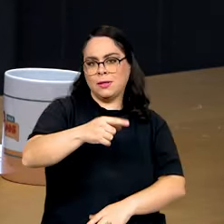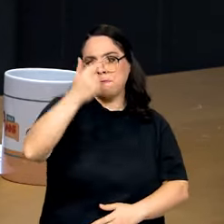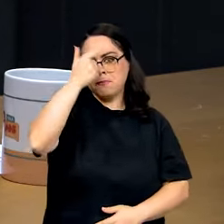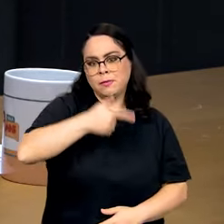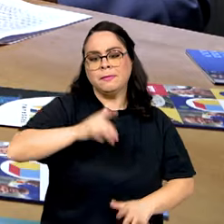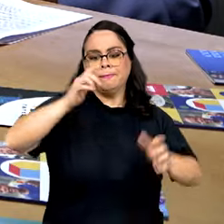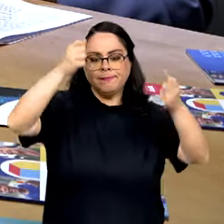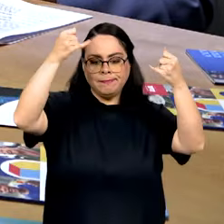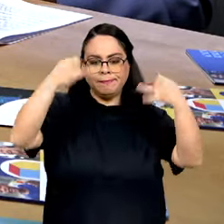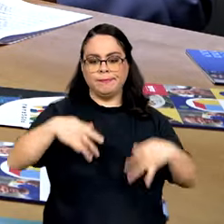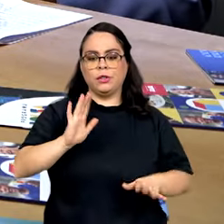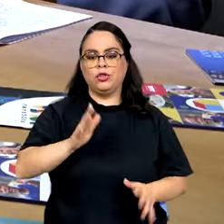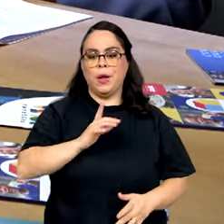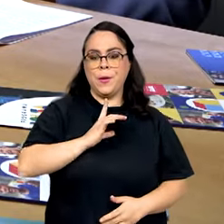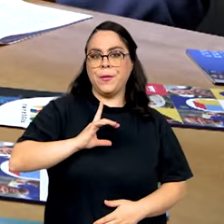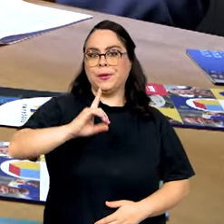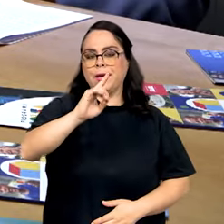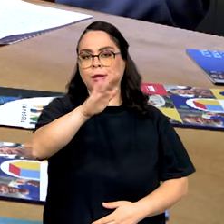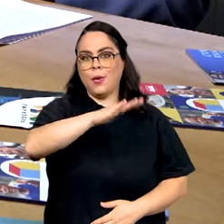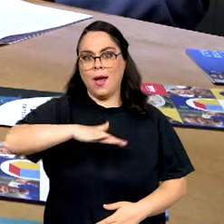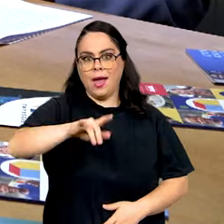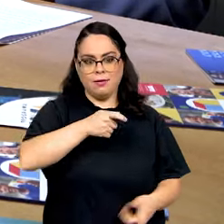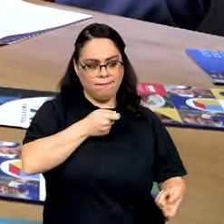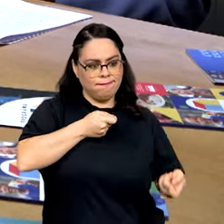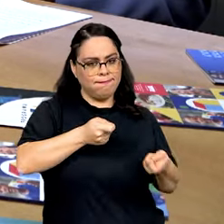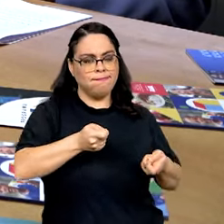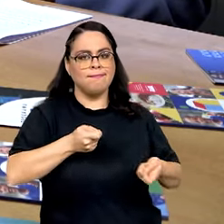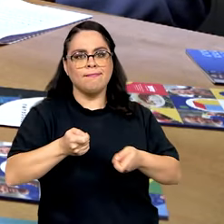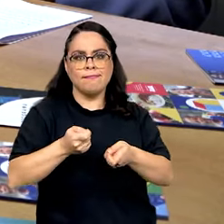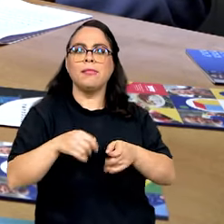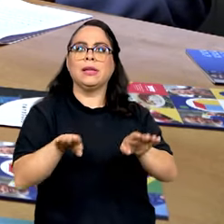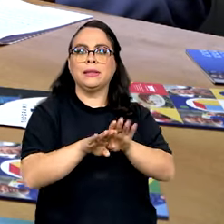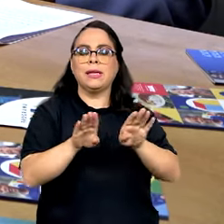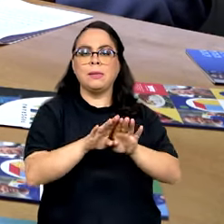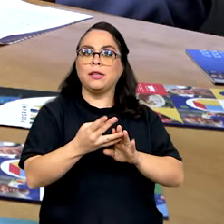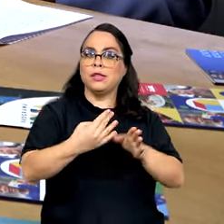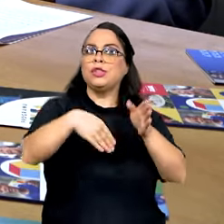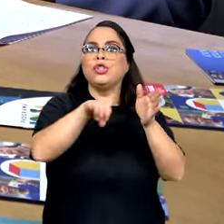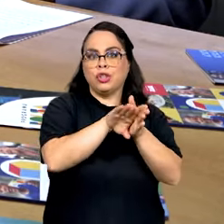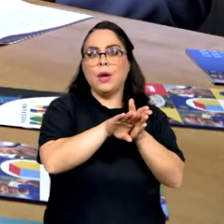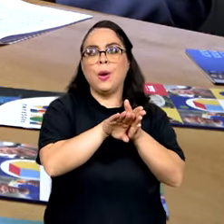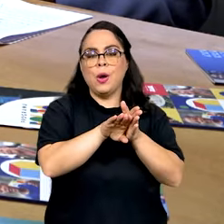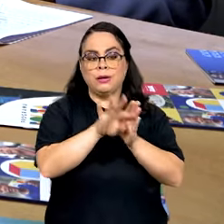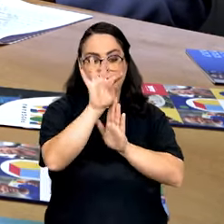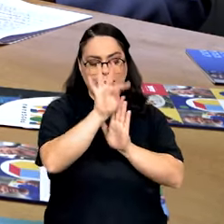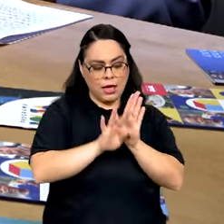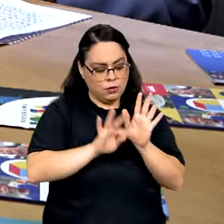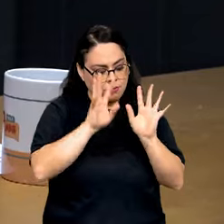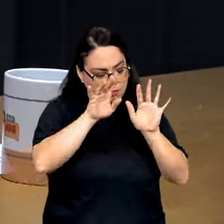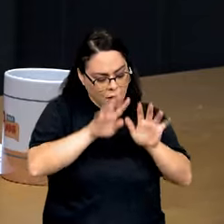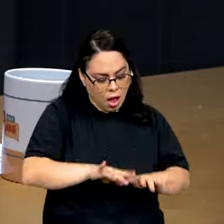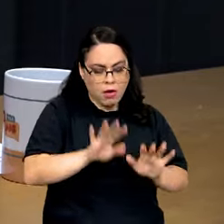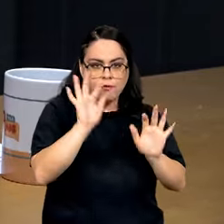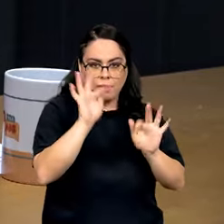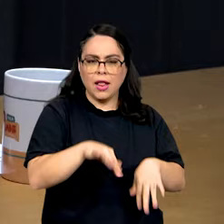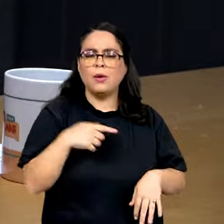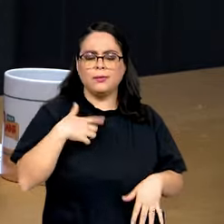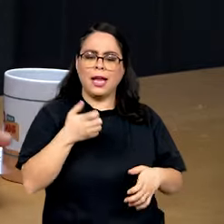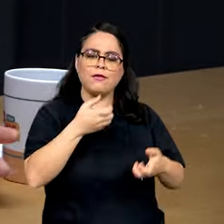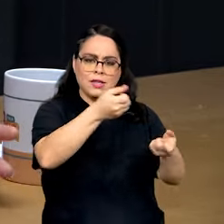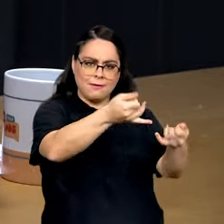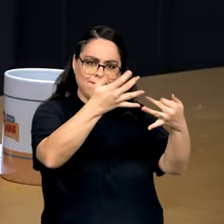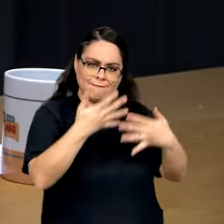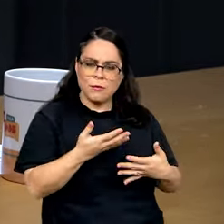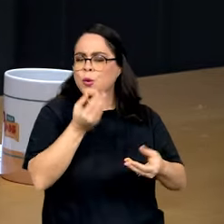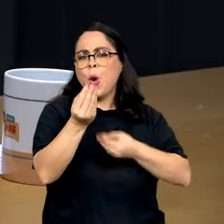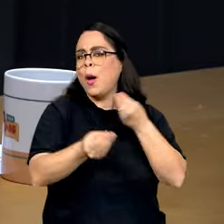Como já disse foi um dos coordenadores desta Força Tarefa né que que chegou a esse texto final da Aliança global e eu queria que